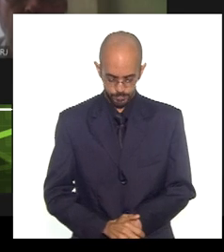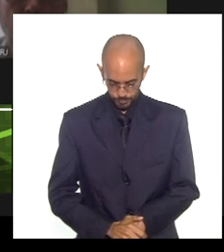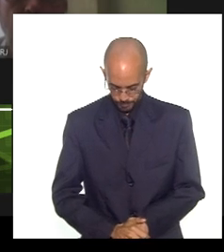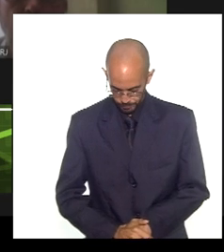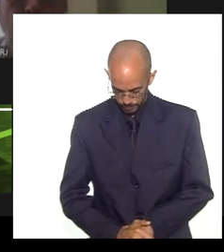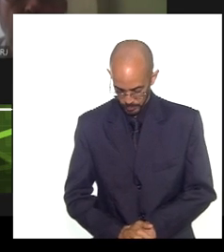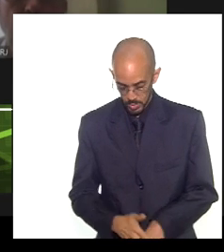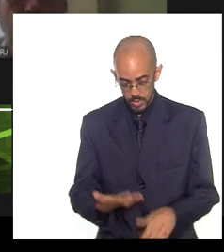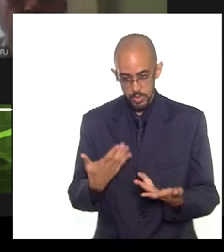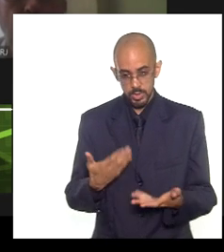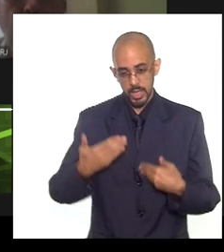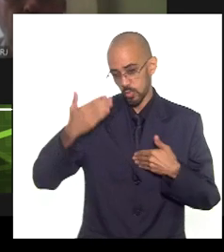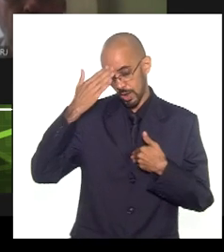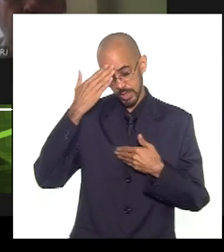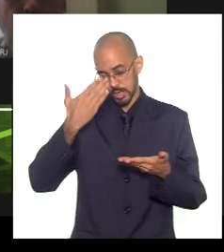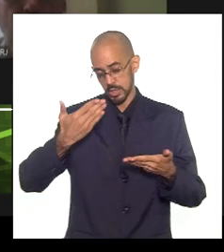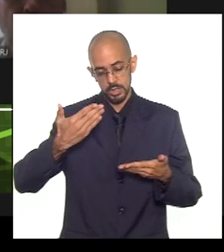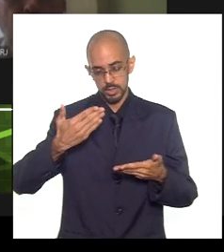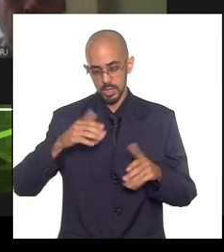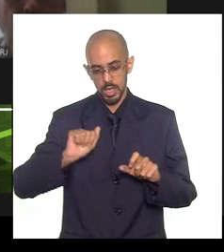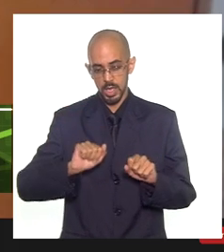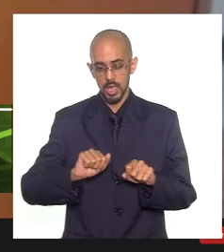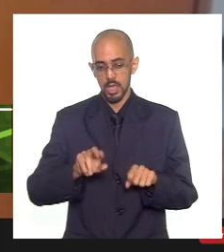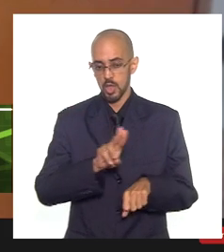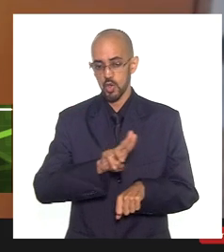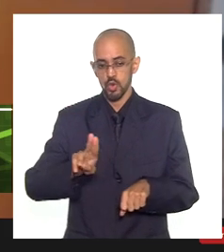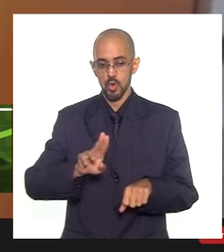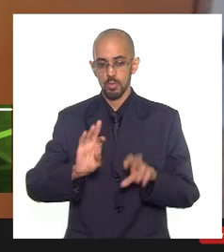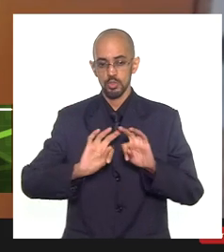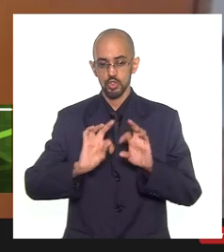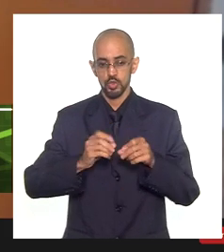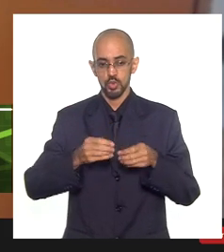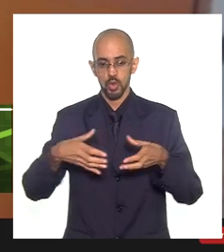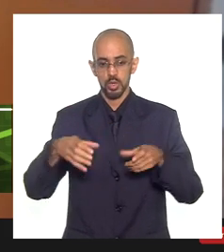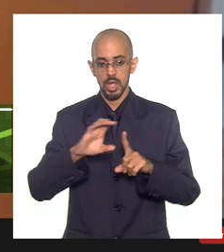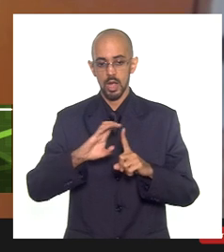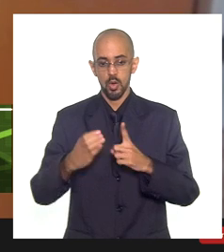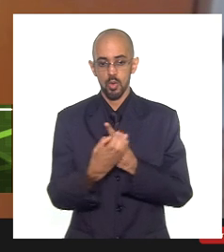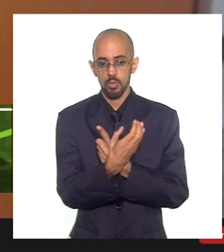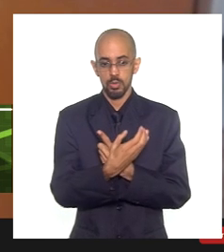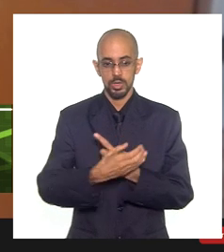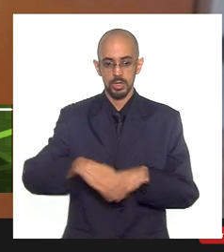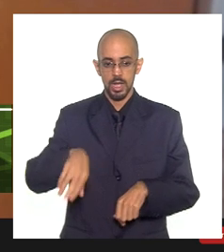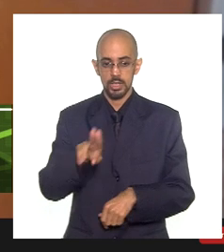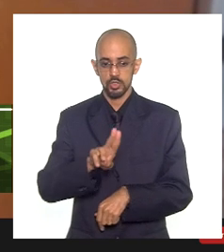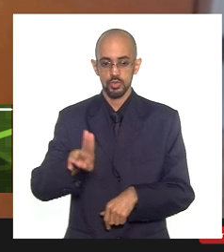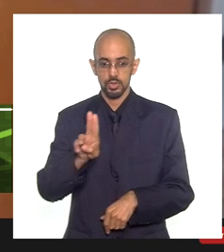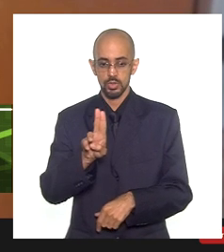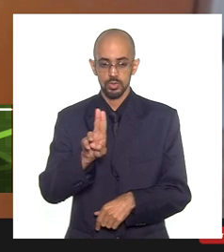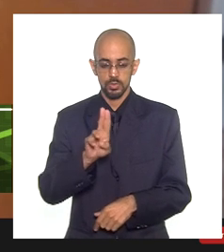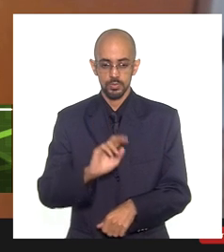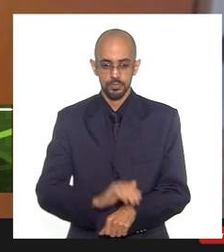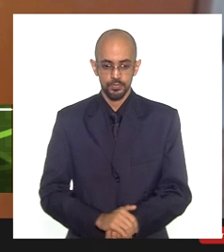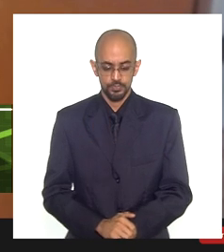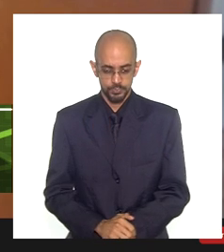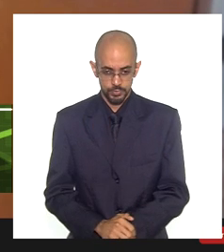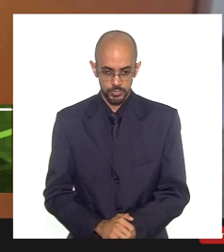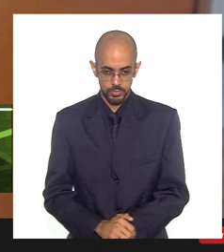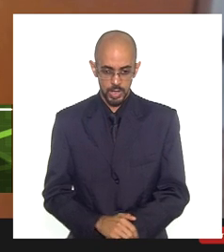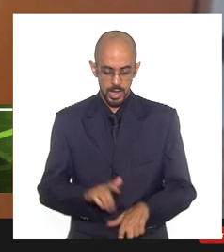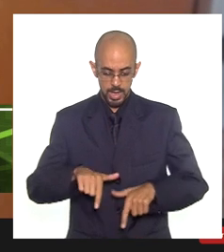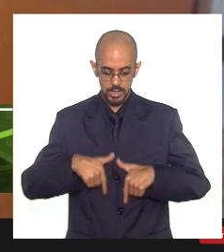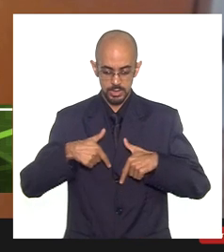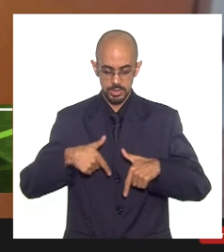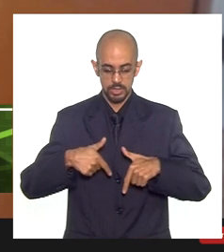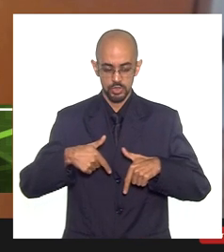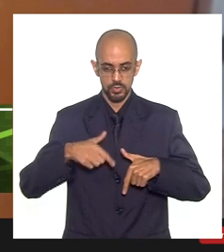quero agradecer em nome de toda a comunidade uerjiana a iniciativa das comissões